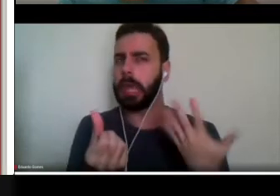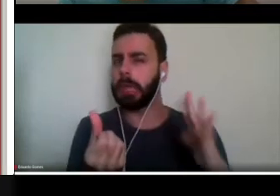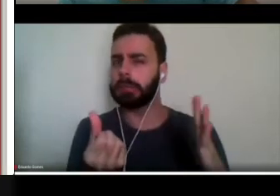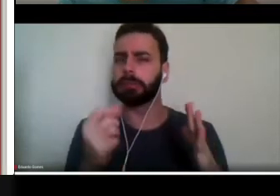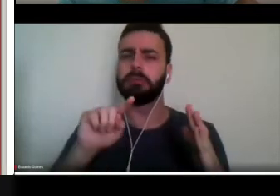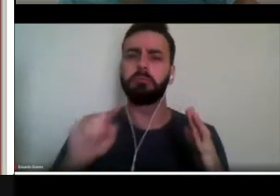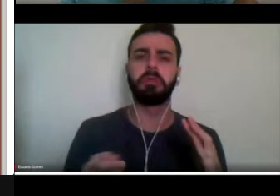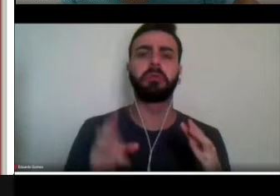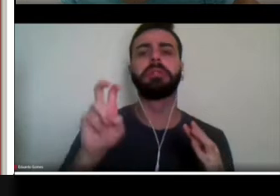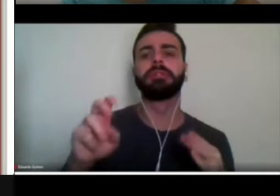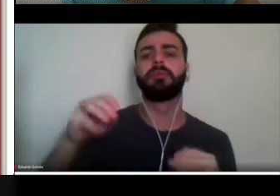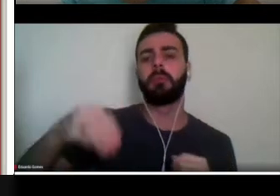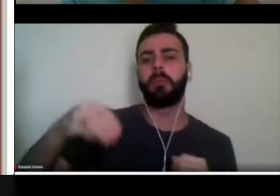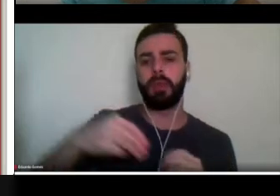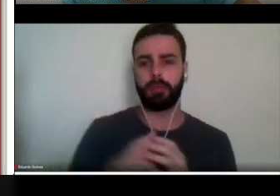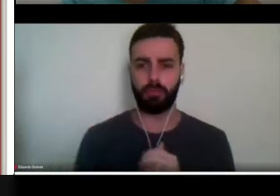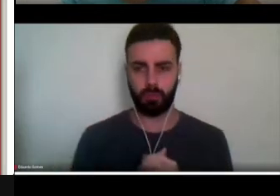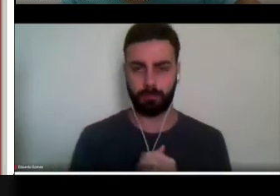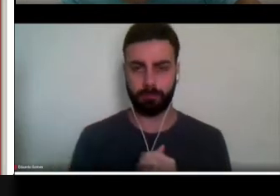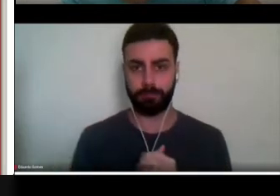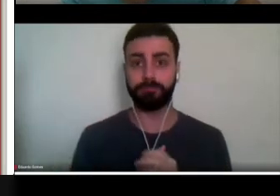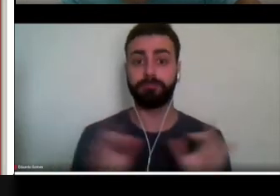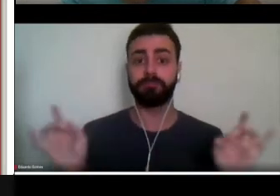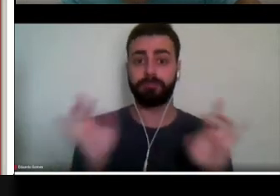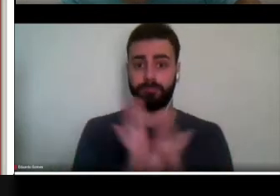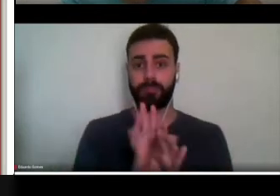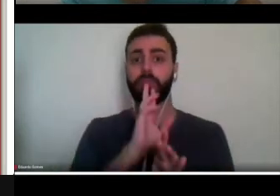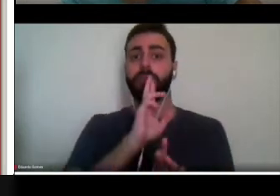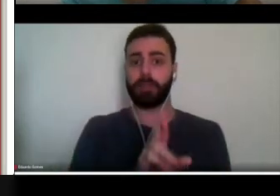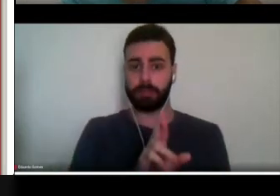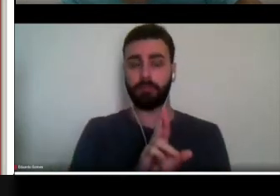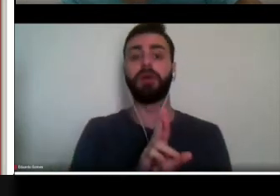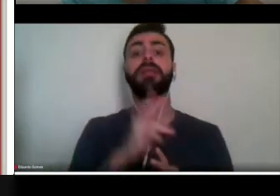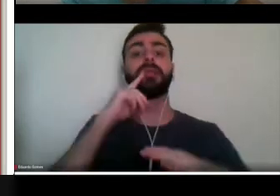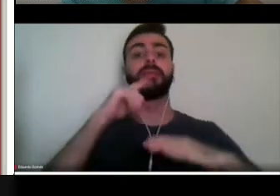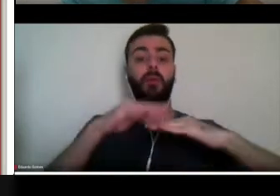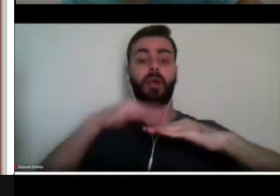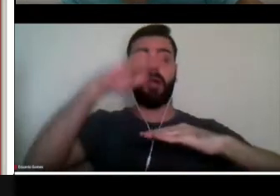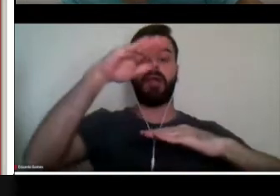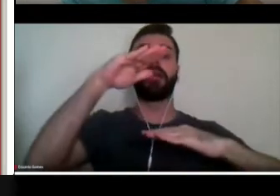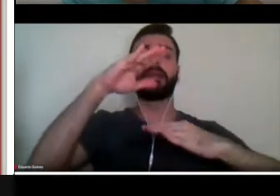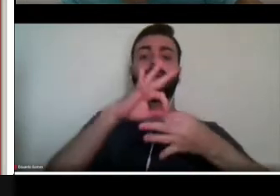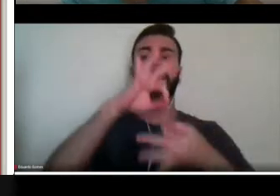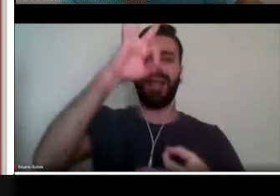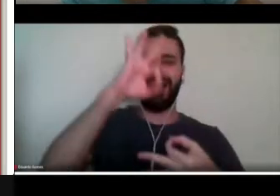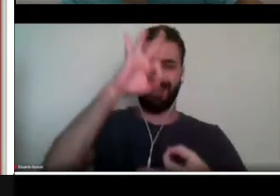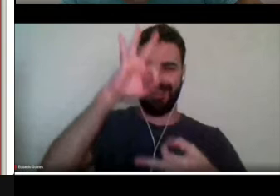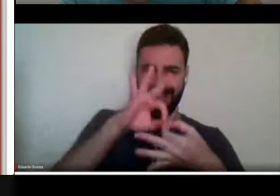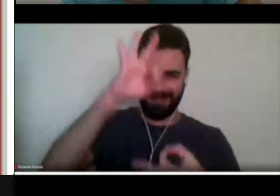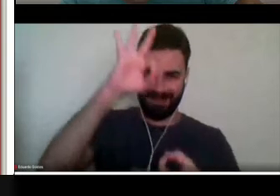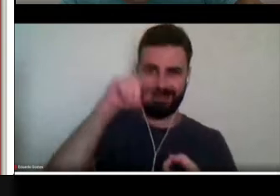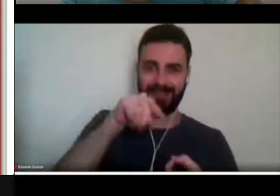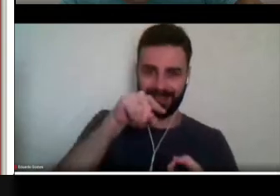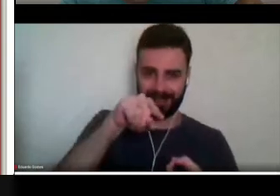delta Y2. Então, a altura máxima vai ser o delta Y1 mais o